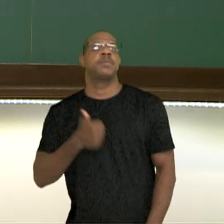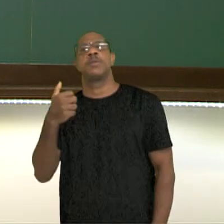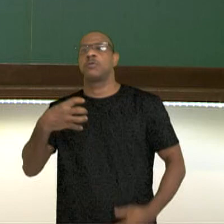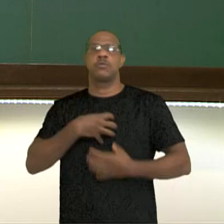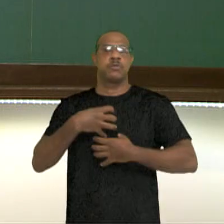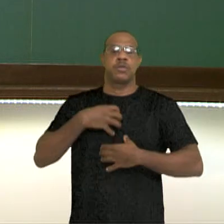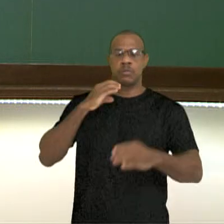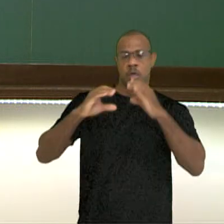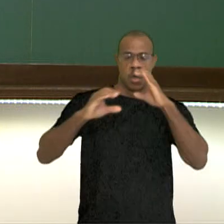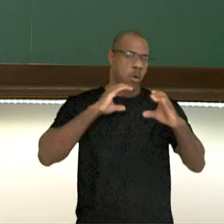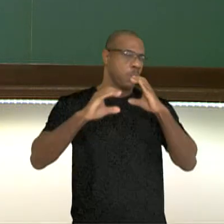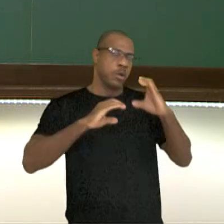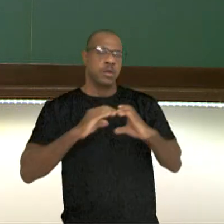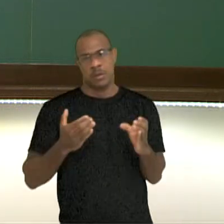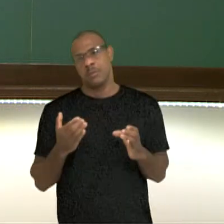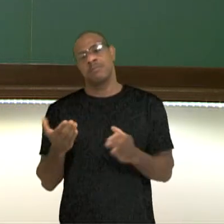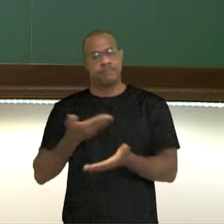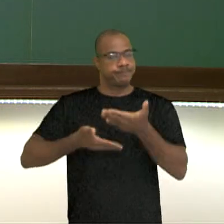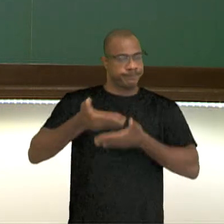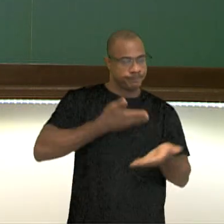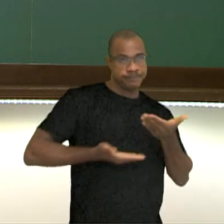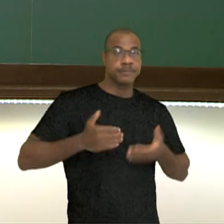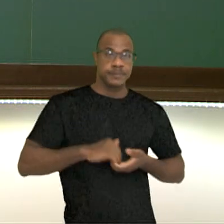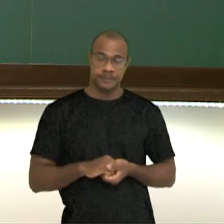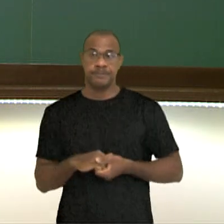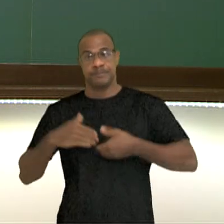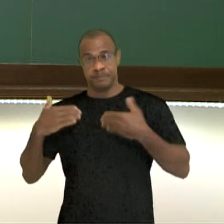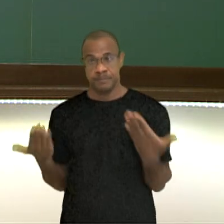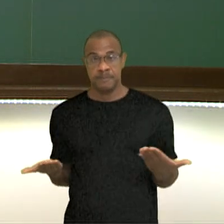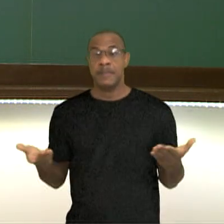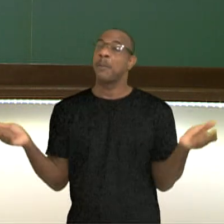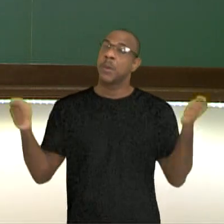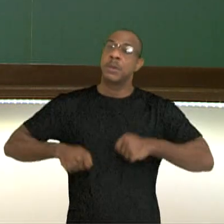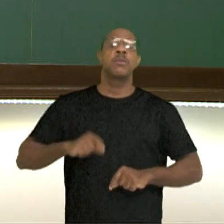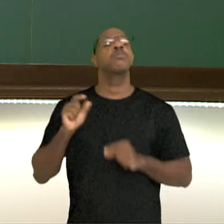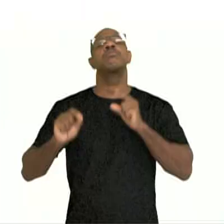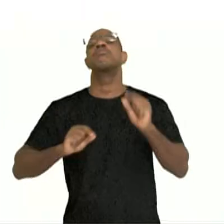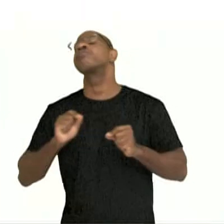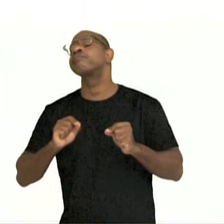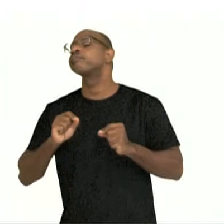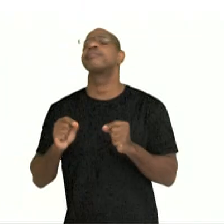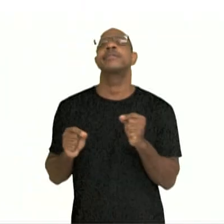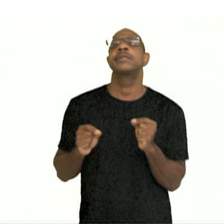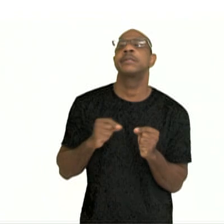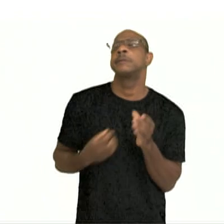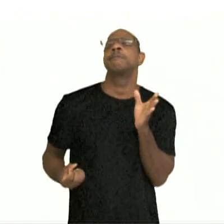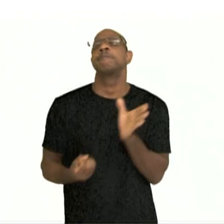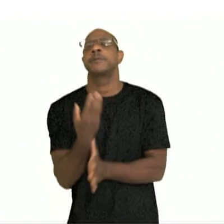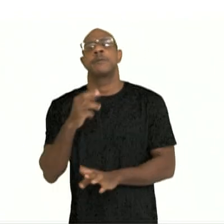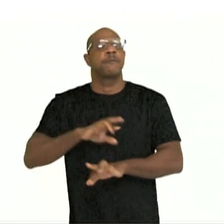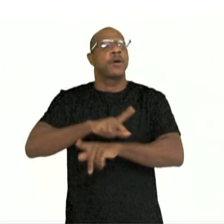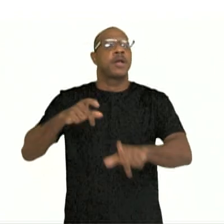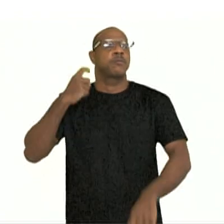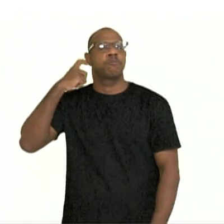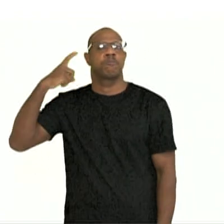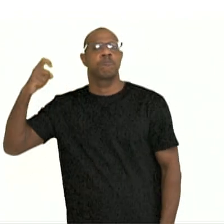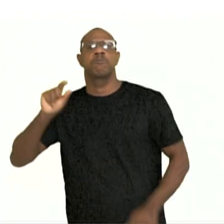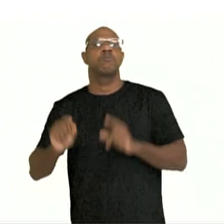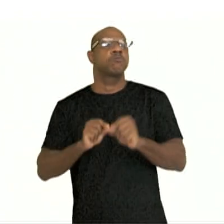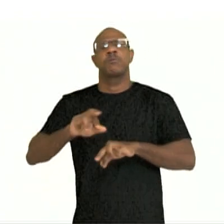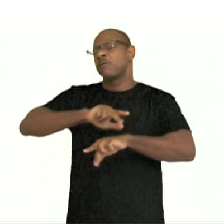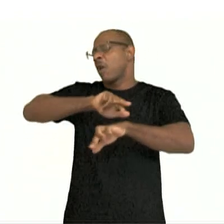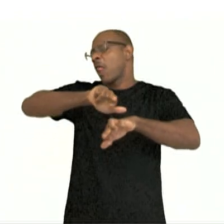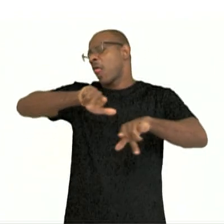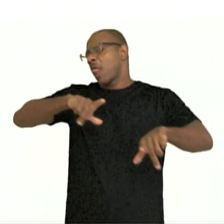de comunicação entre si. A possibilidade de criação de diferentes sons é imensa, variando